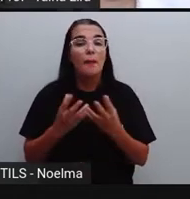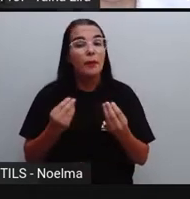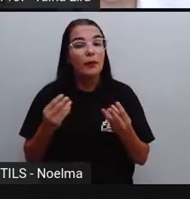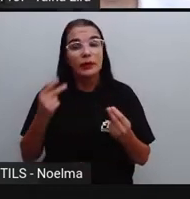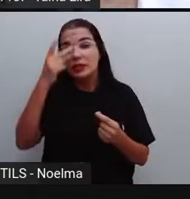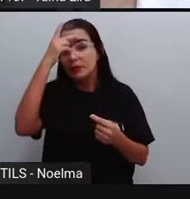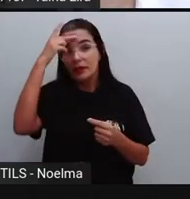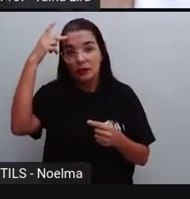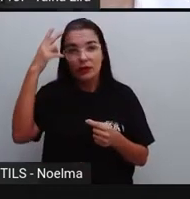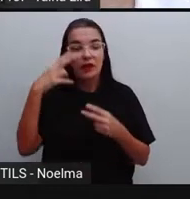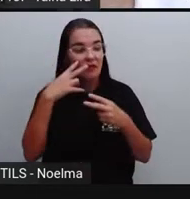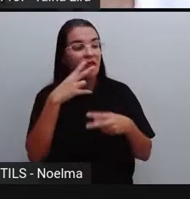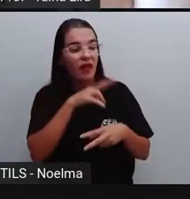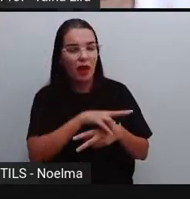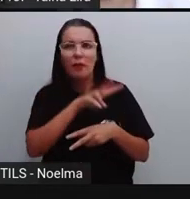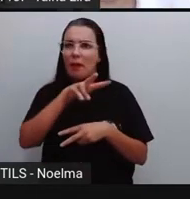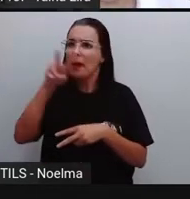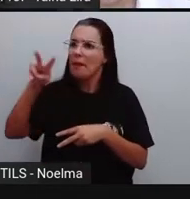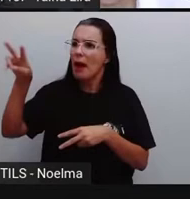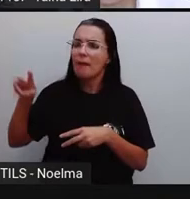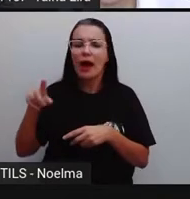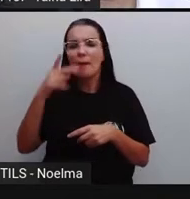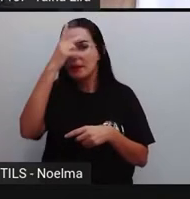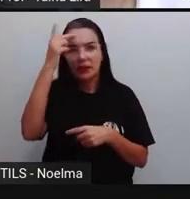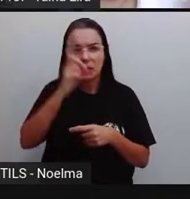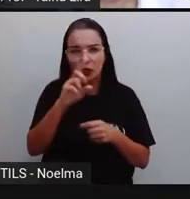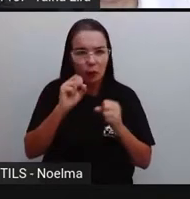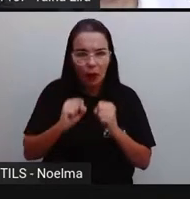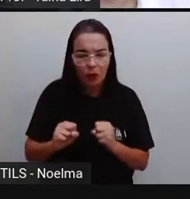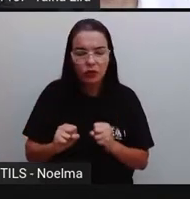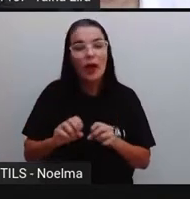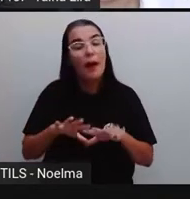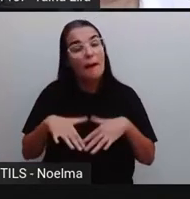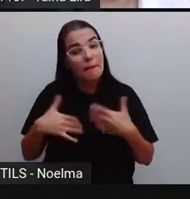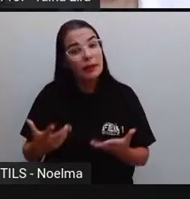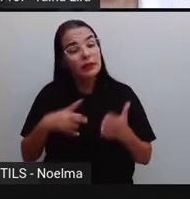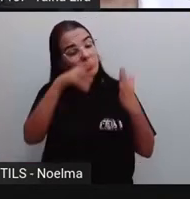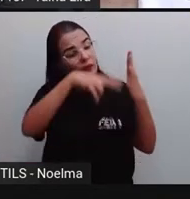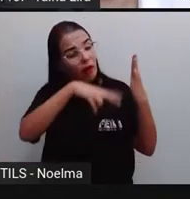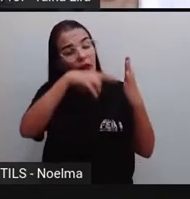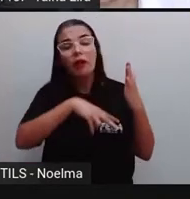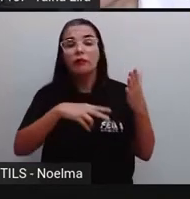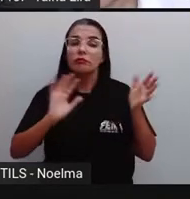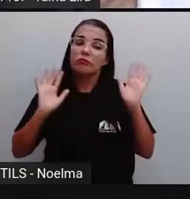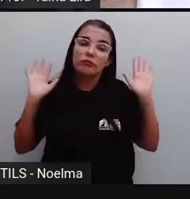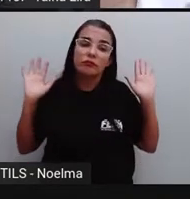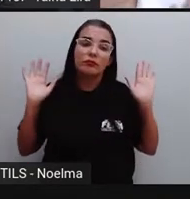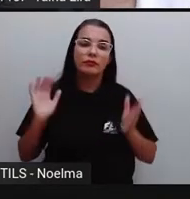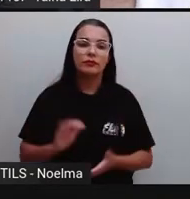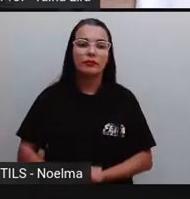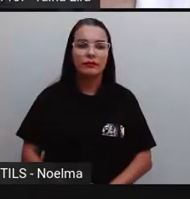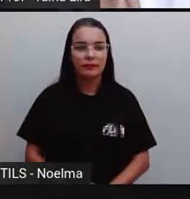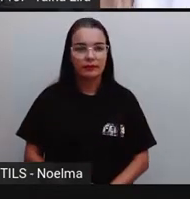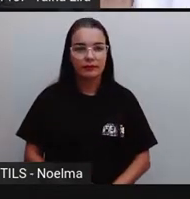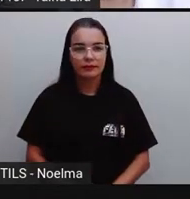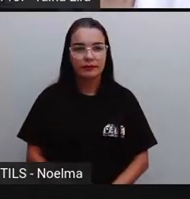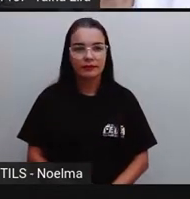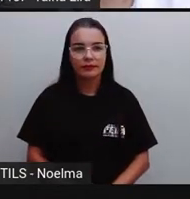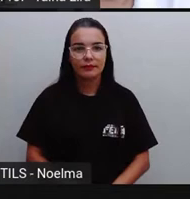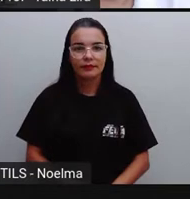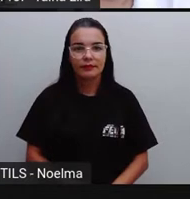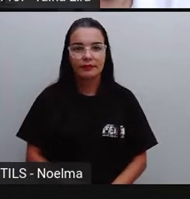vejam esse cartaz, inclusive pessoas que nem podem, né, estar consumindo aí esse produto, mas o